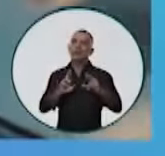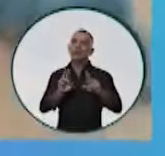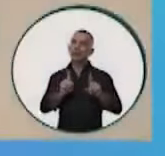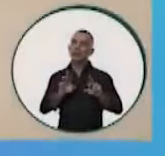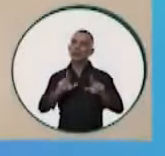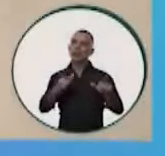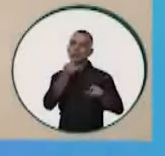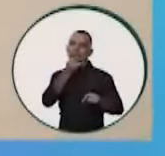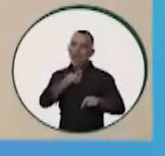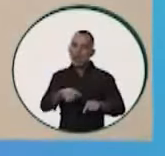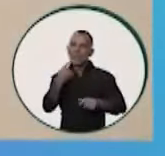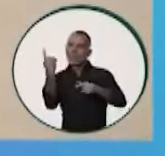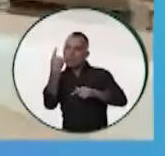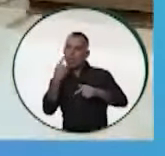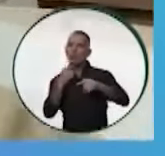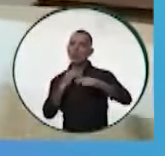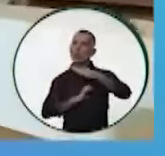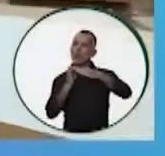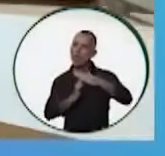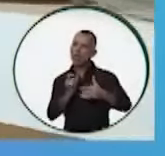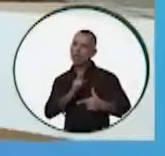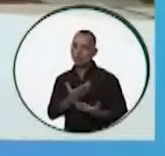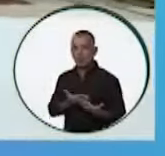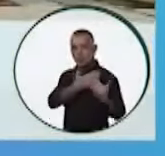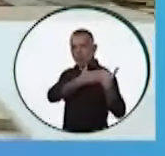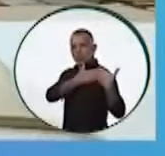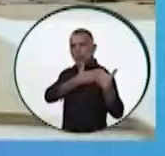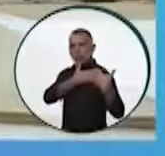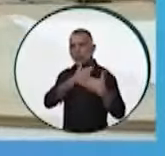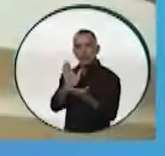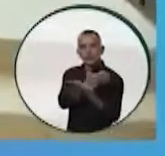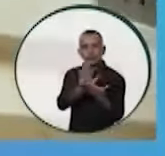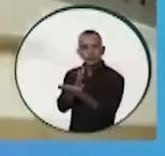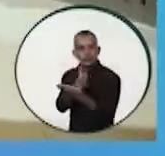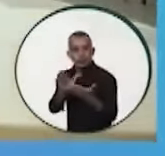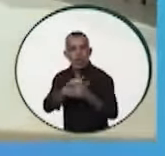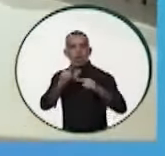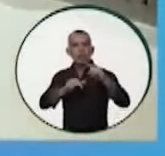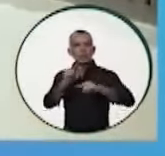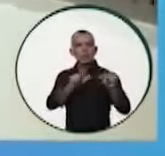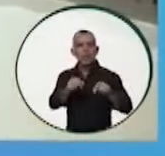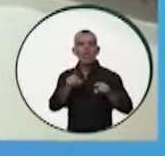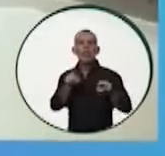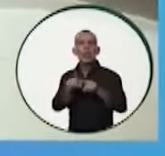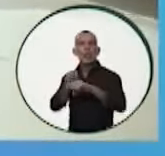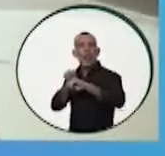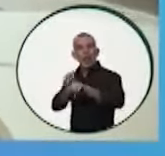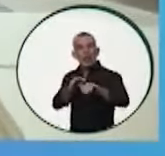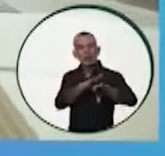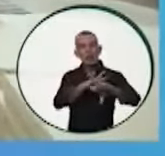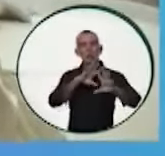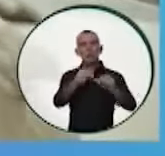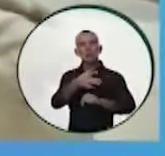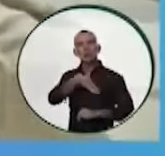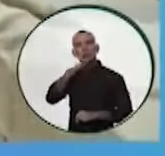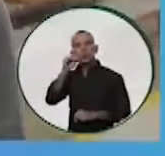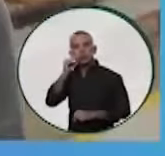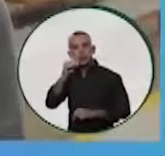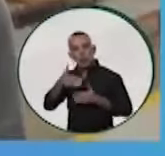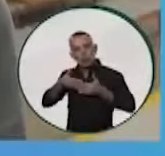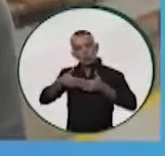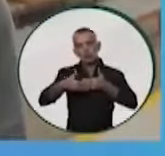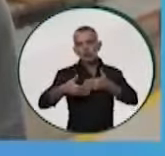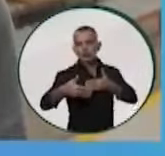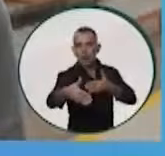coleta de eletroeletrônicos do varejo brasileiro. Ainda nesse primeiro semestre de 2021, isso daqui é legal, vamos chegar a